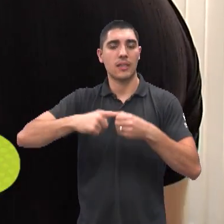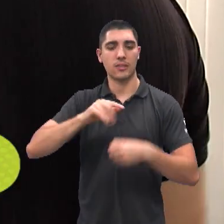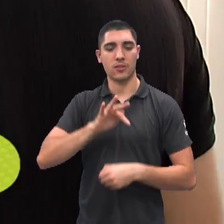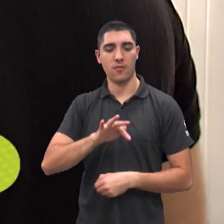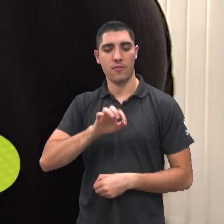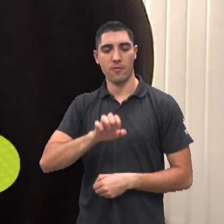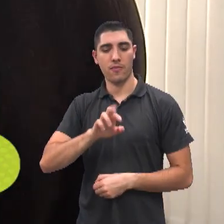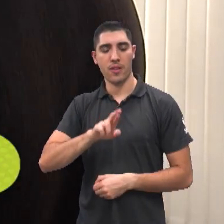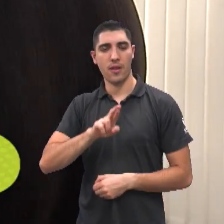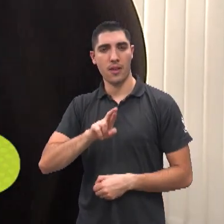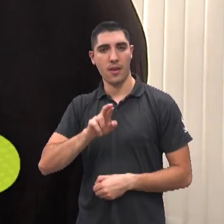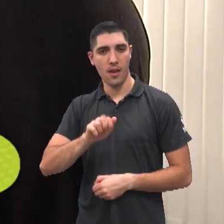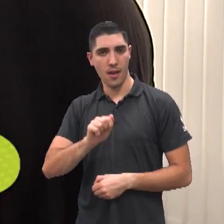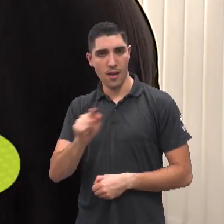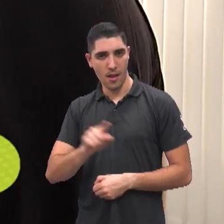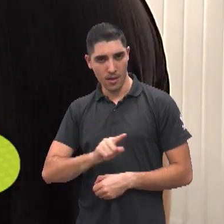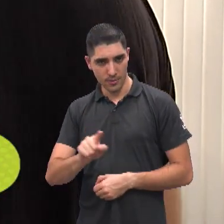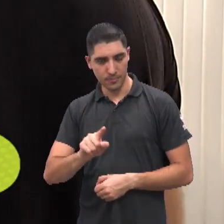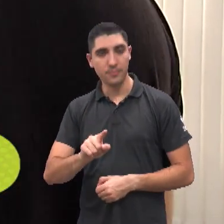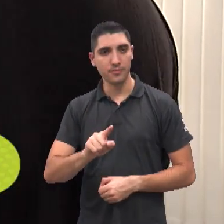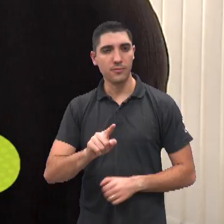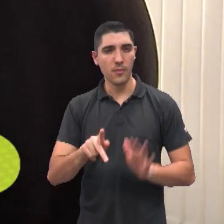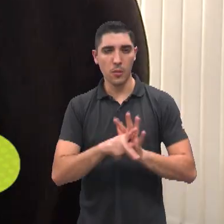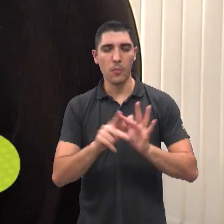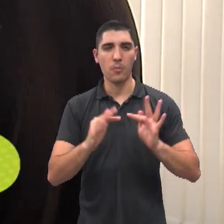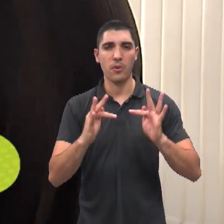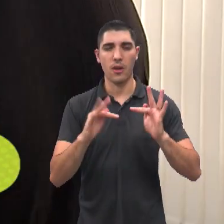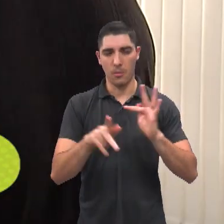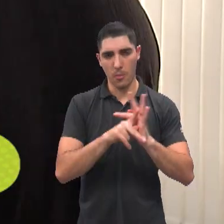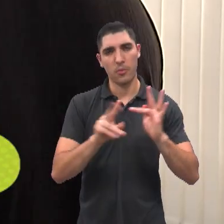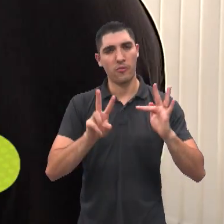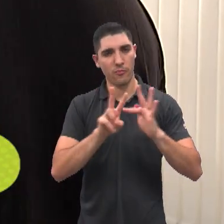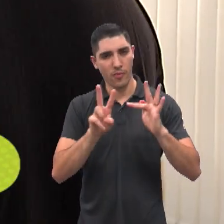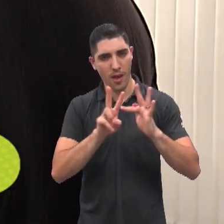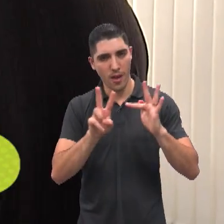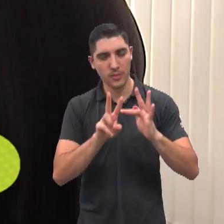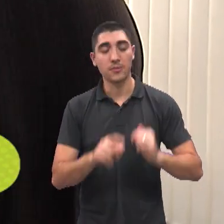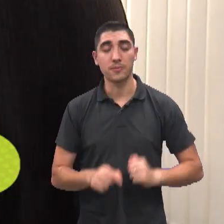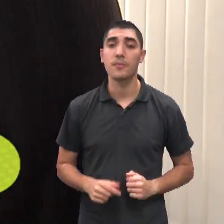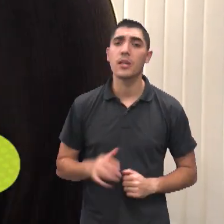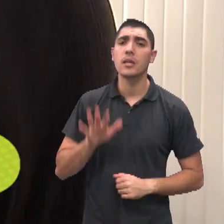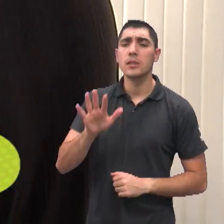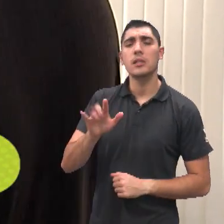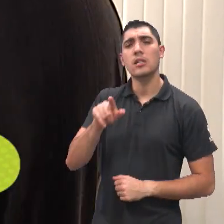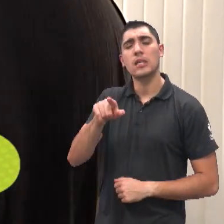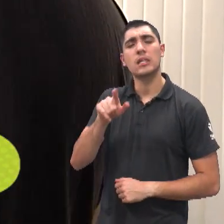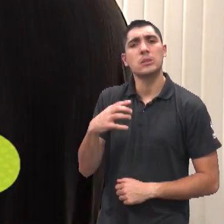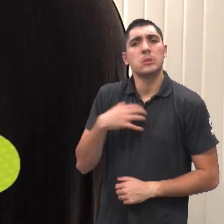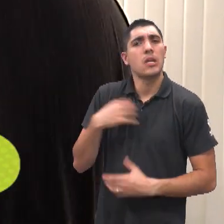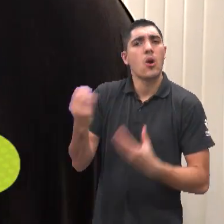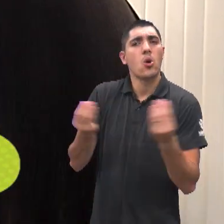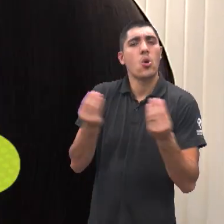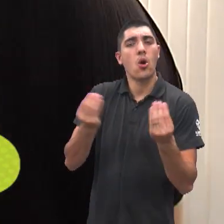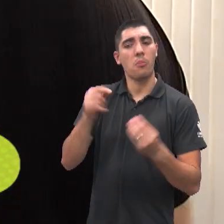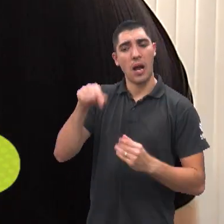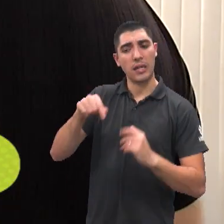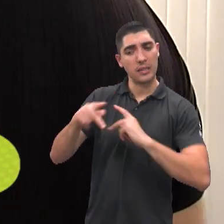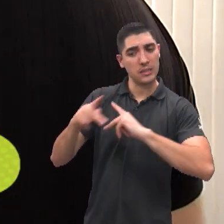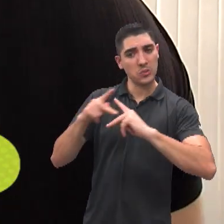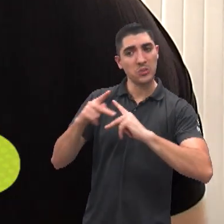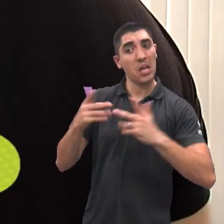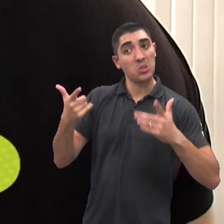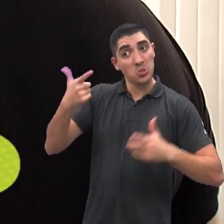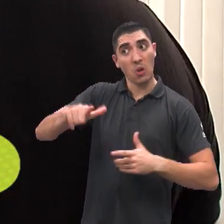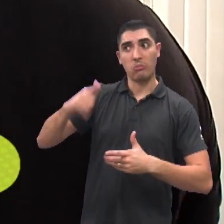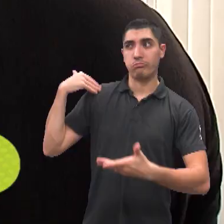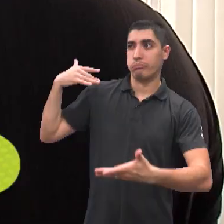Campos. Qual que é a importância da cidade receber, voltar a receber, né, depois de 38 anos, né? Como que a cidade e a secretaria encaram esse momento? Na verdade,